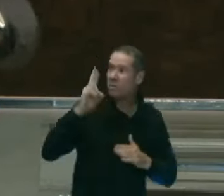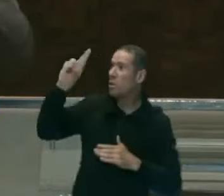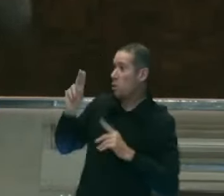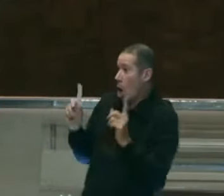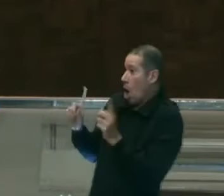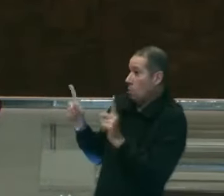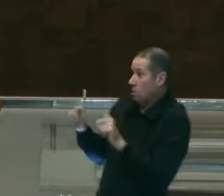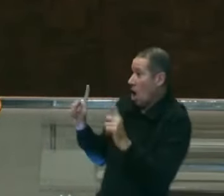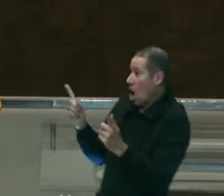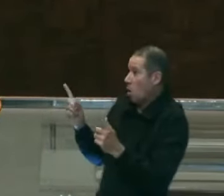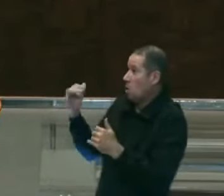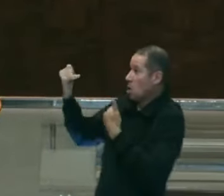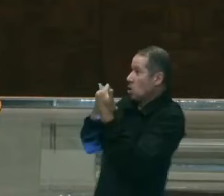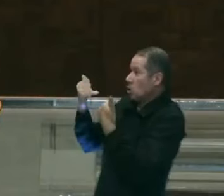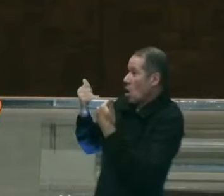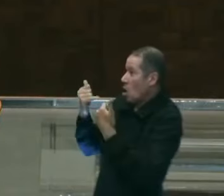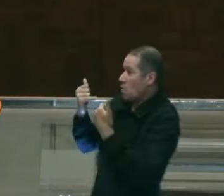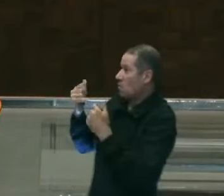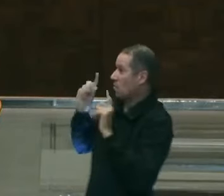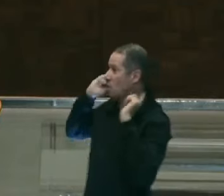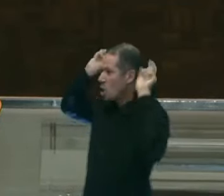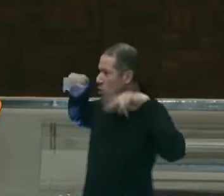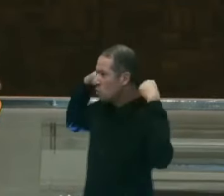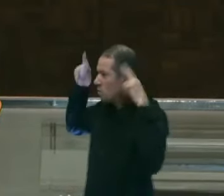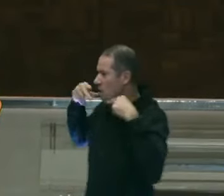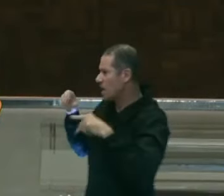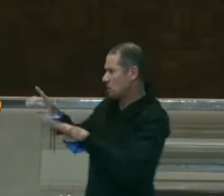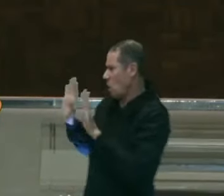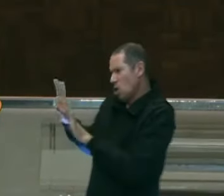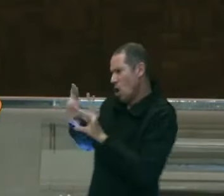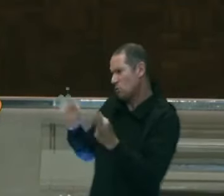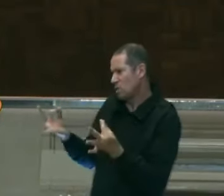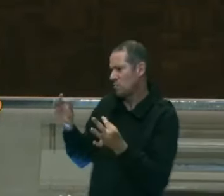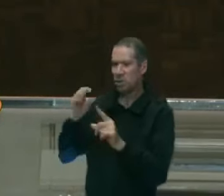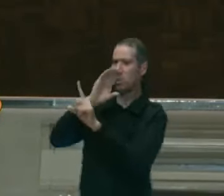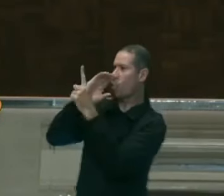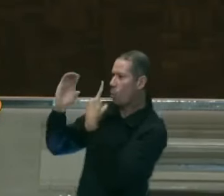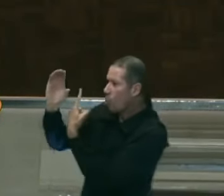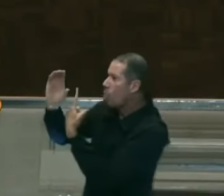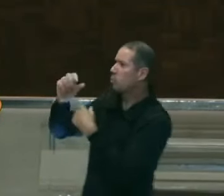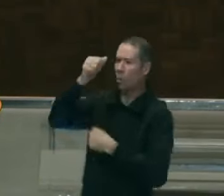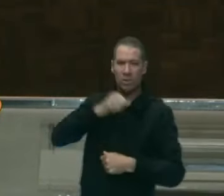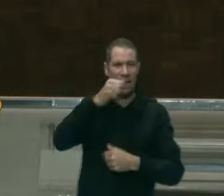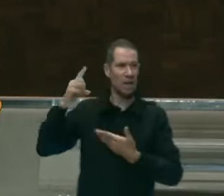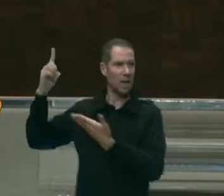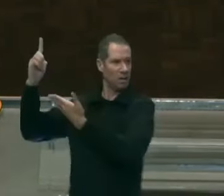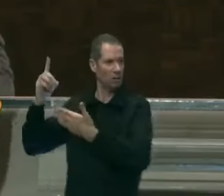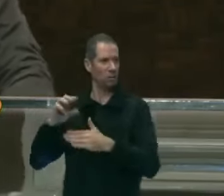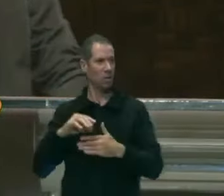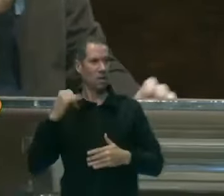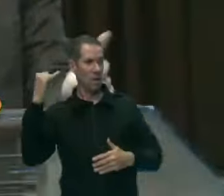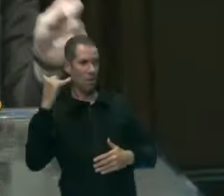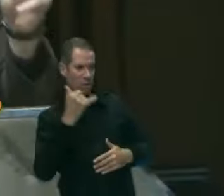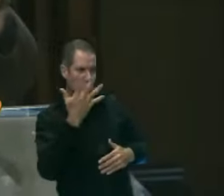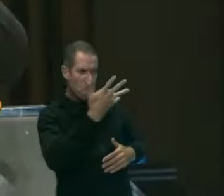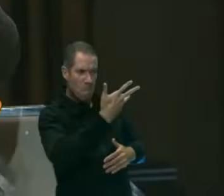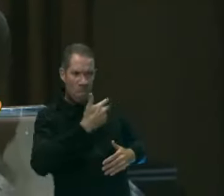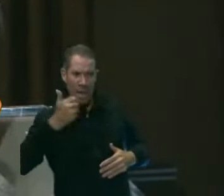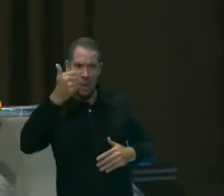Não, eu estou ouvindo os balidos das ovelhas. Não, é para o culto, é para consagrar a Deus. E ele vai dizer: é